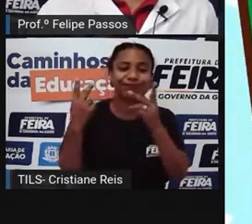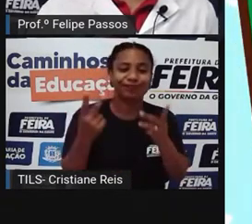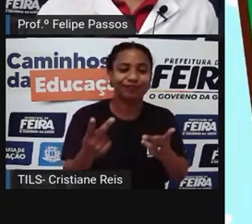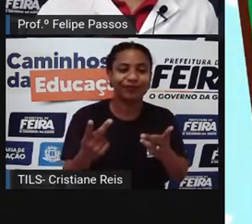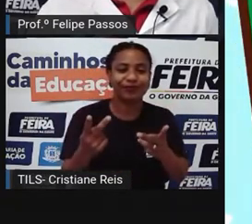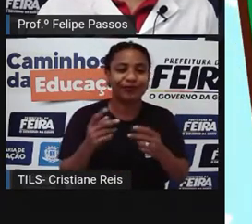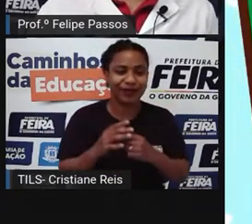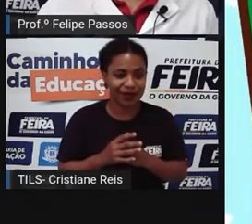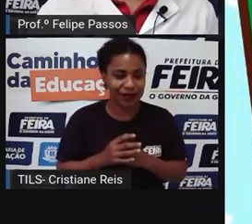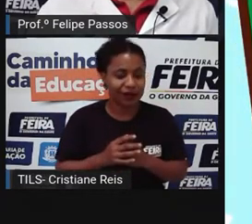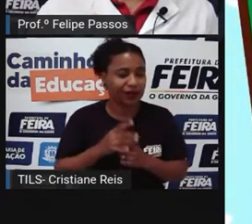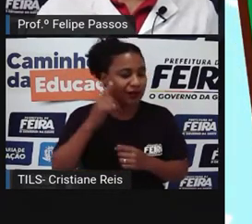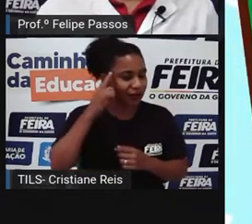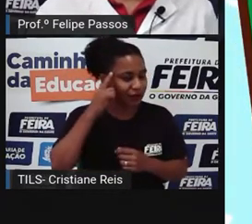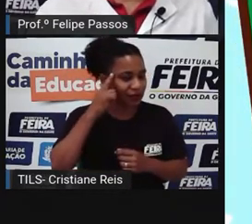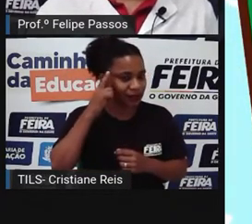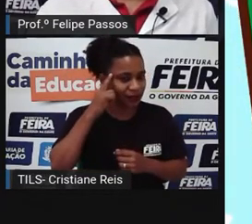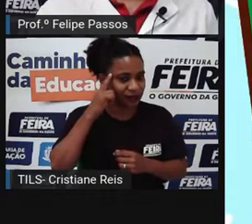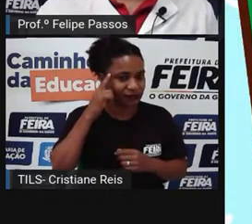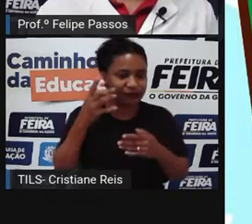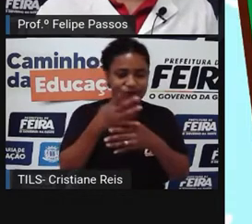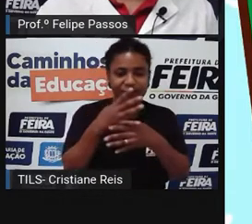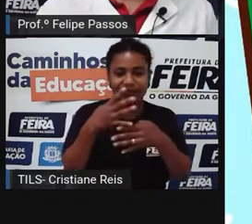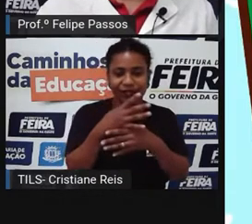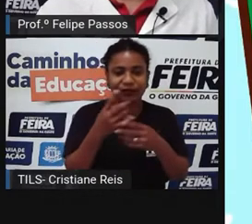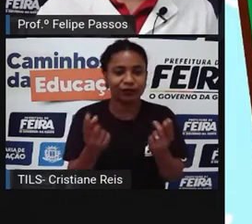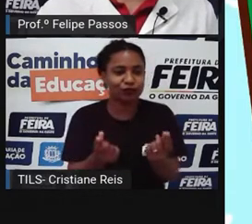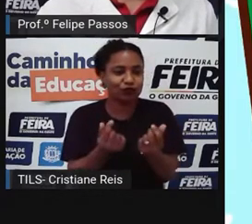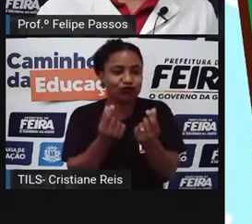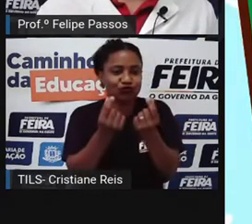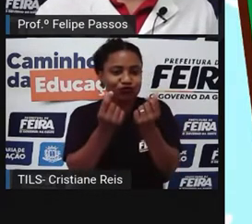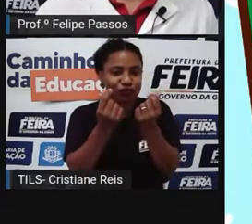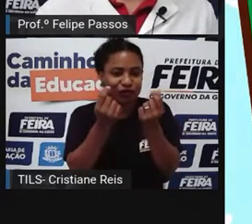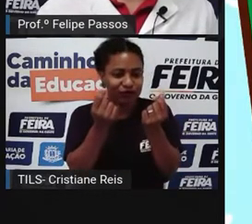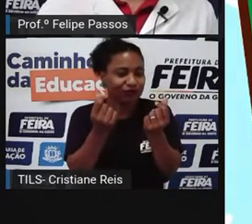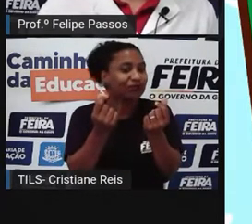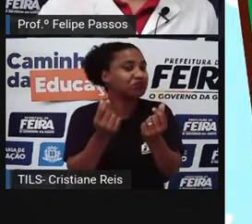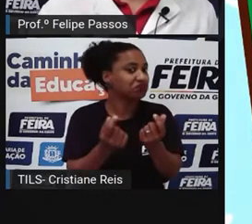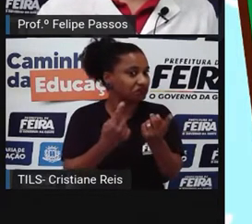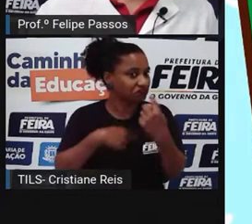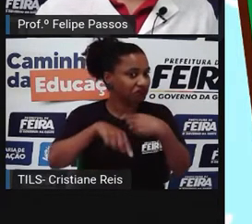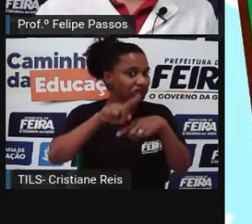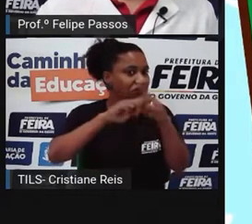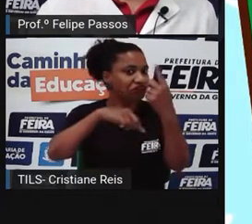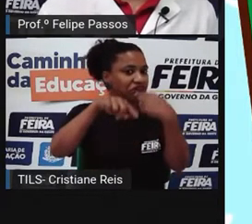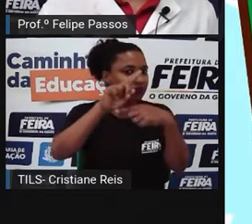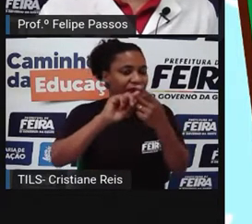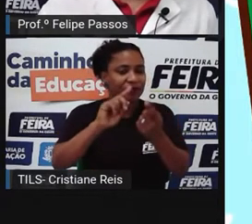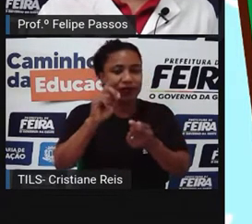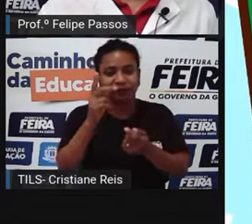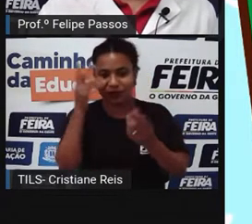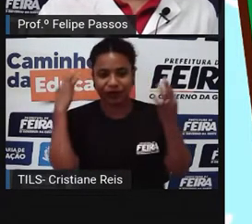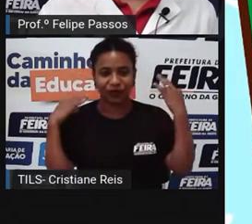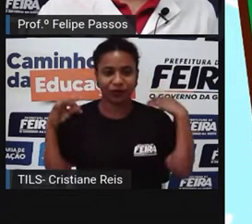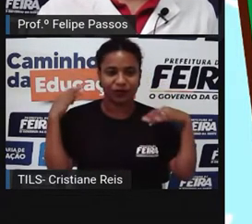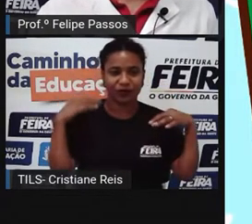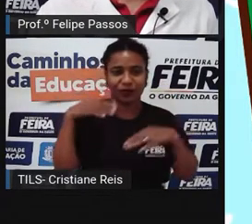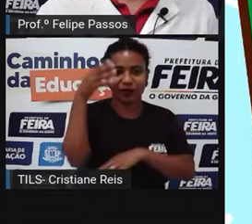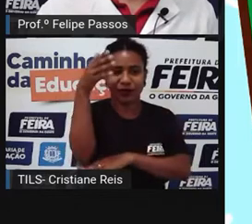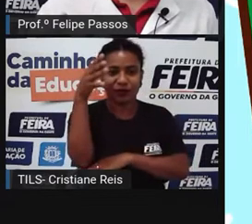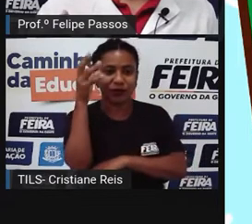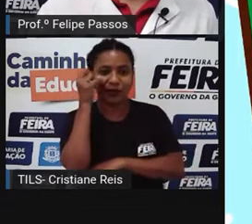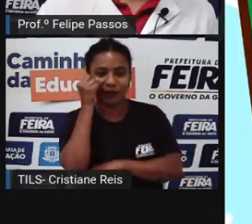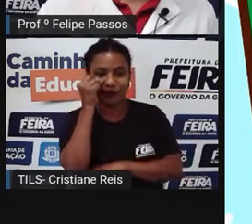falando, essas cidades elas recebem muito, muito dinheiro, né? Que o turista ele vai consumir, ele vai se hospedar, vai